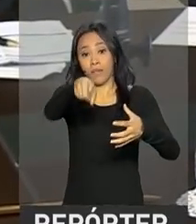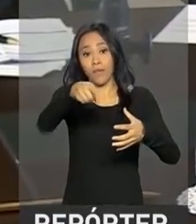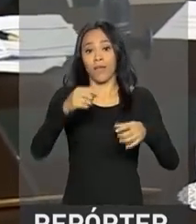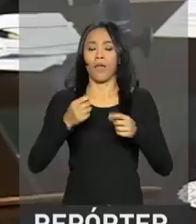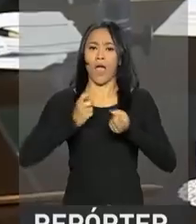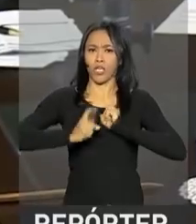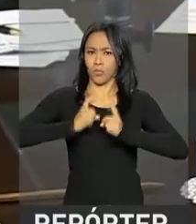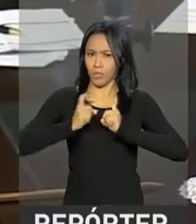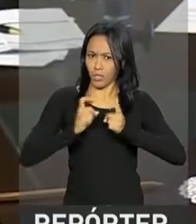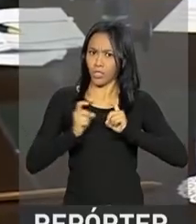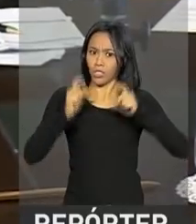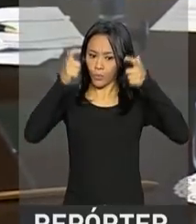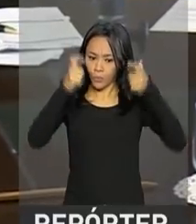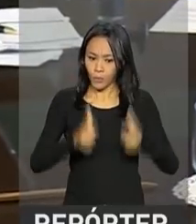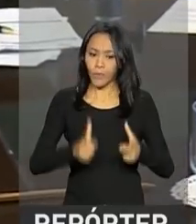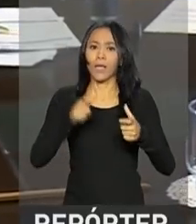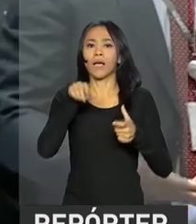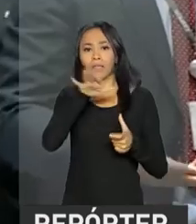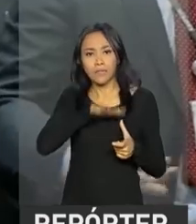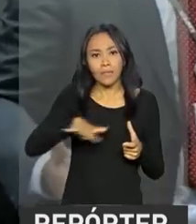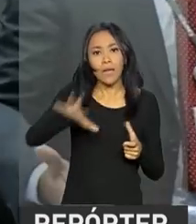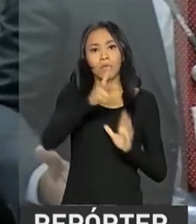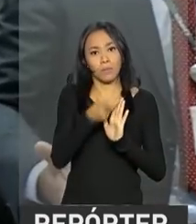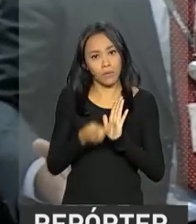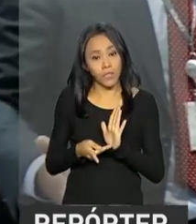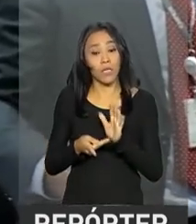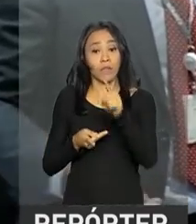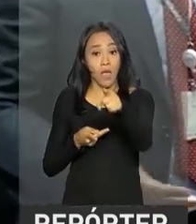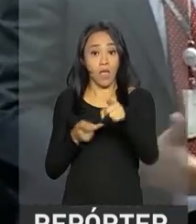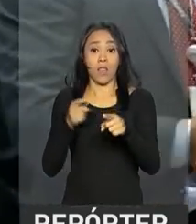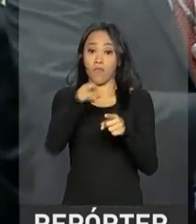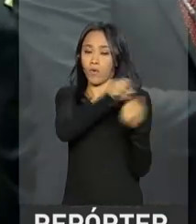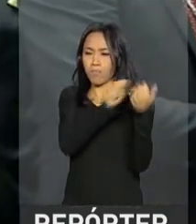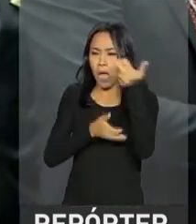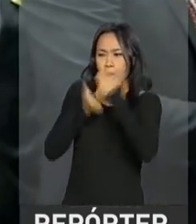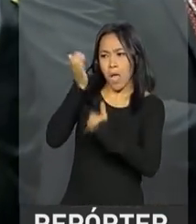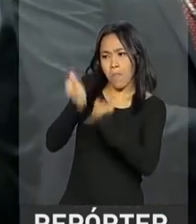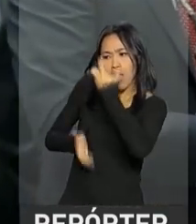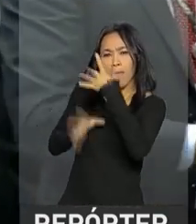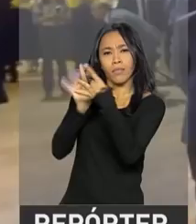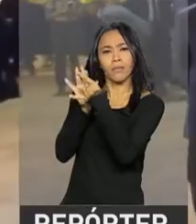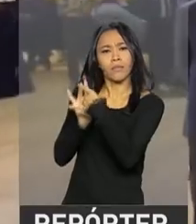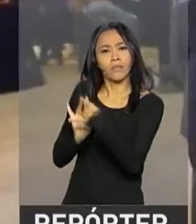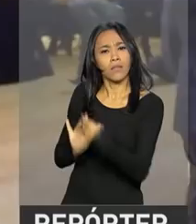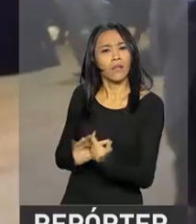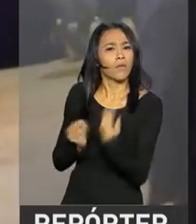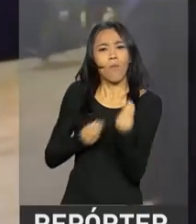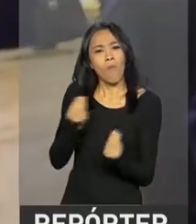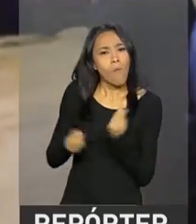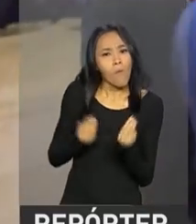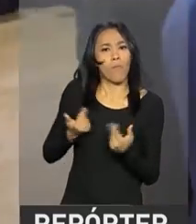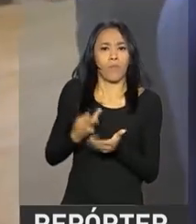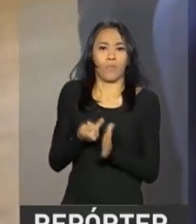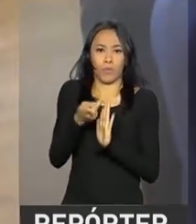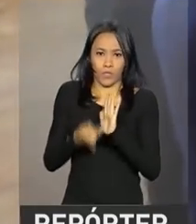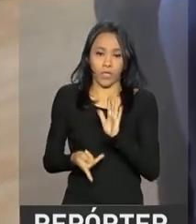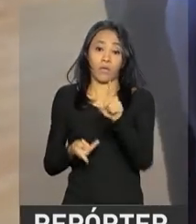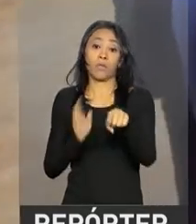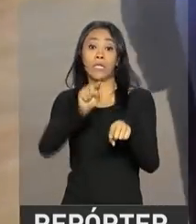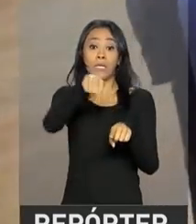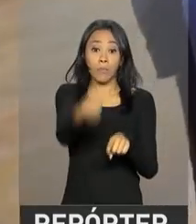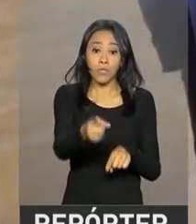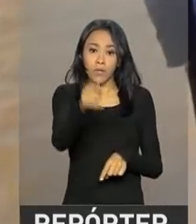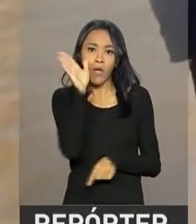administra o Laboratório Nacional de Luz Síncrotron. Lá, Temer foi informado dos detalhes do Sirius. Em seguida, o presidente conferiu